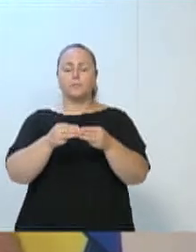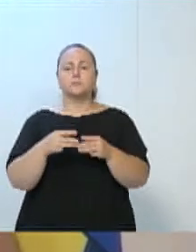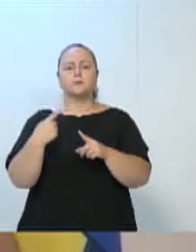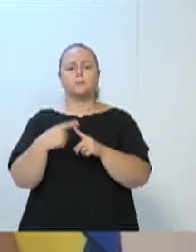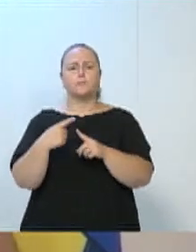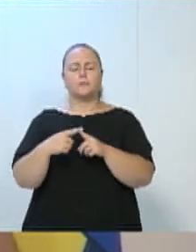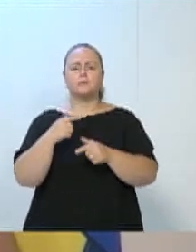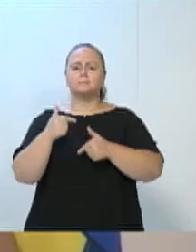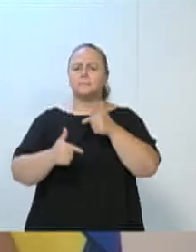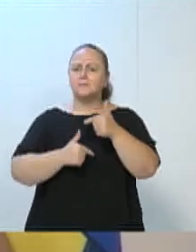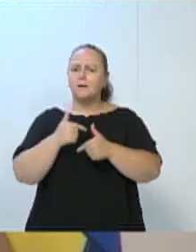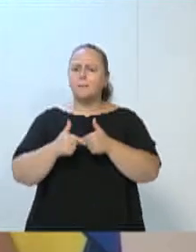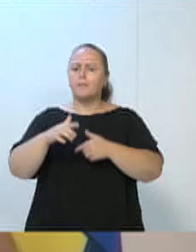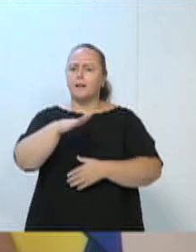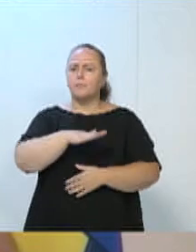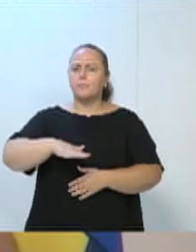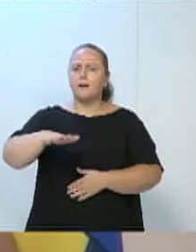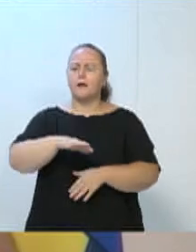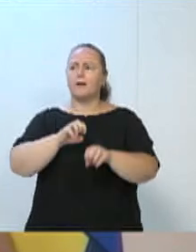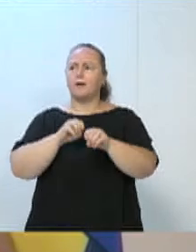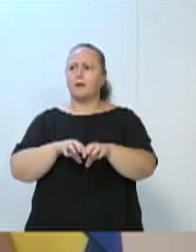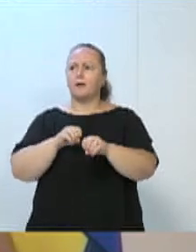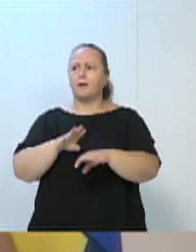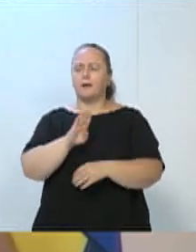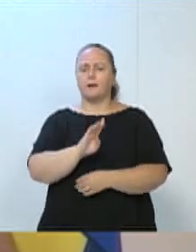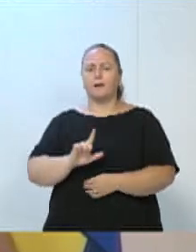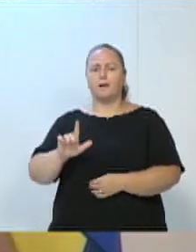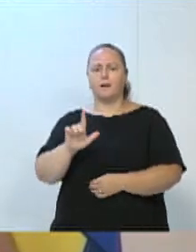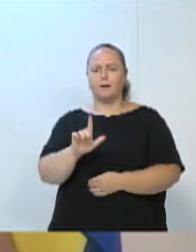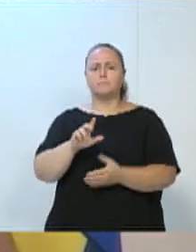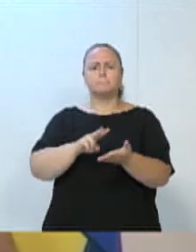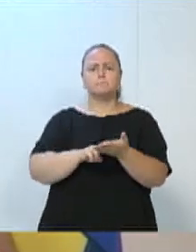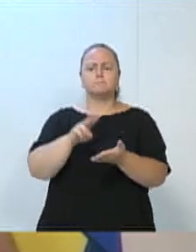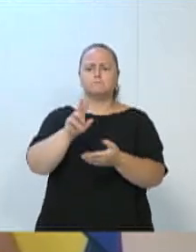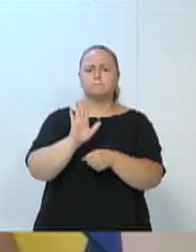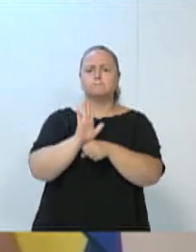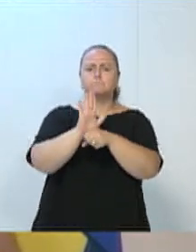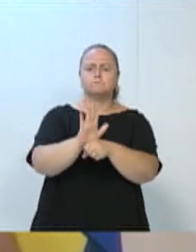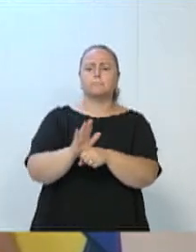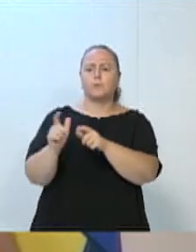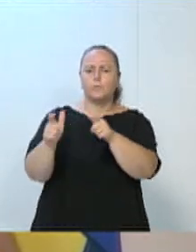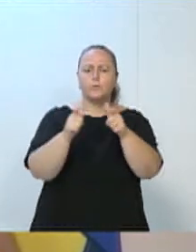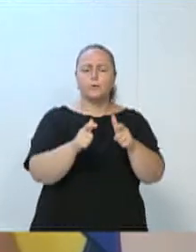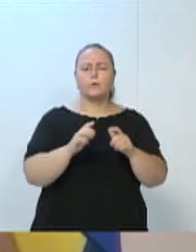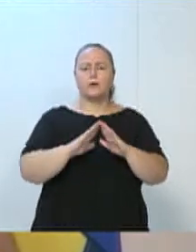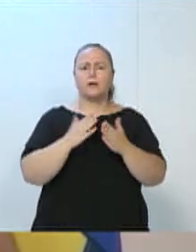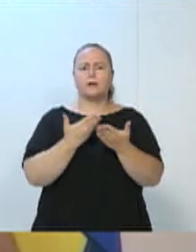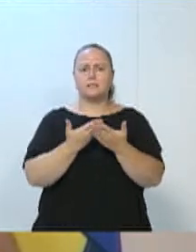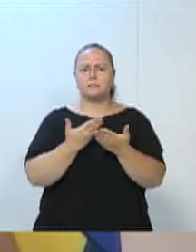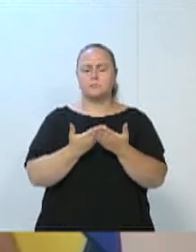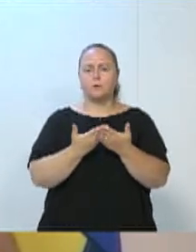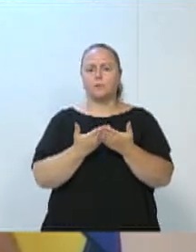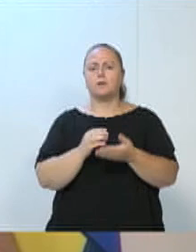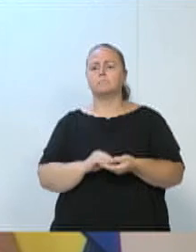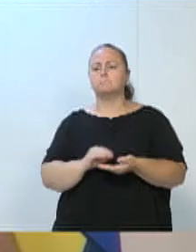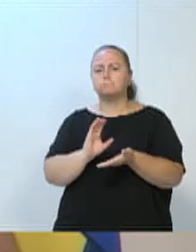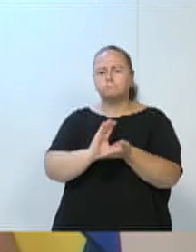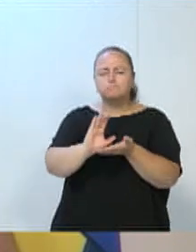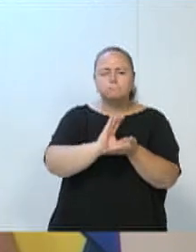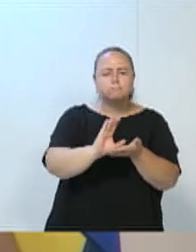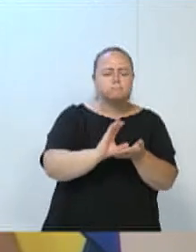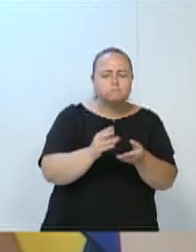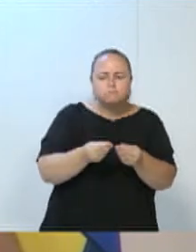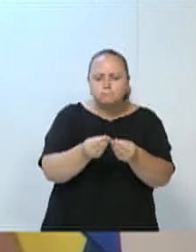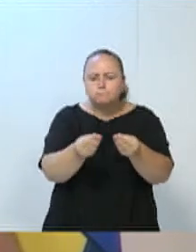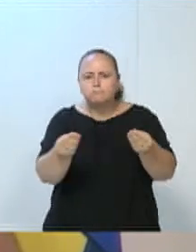prestados à educação de Blumenau Vereador Alexandre Matias é beneficiando diversas unidades escolares com doações de cortinas então